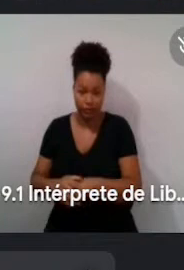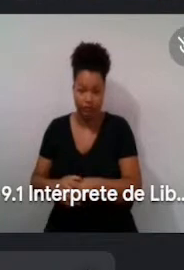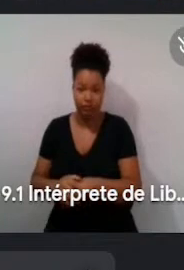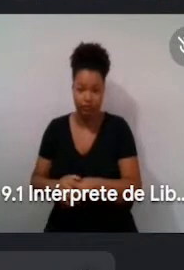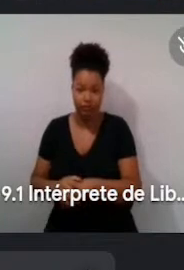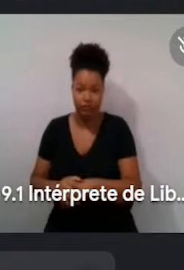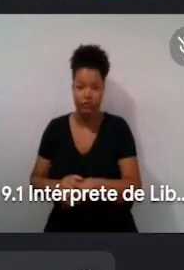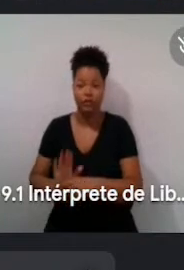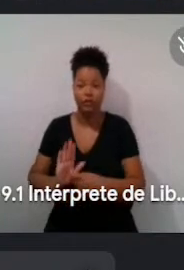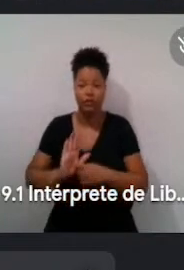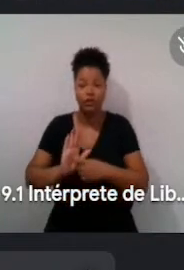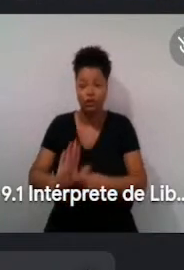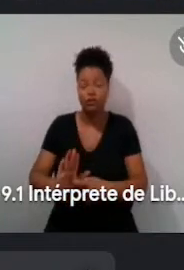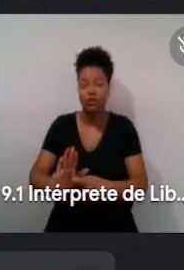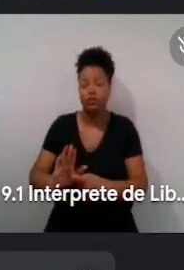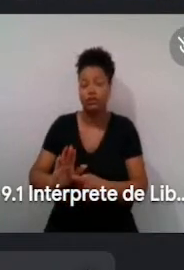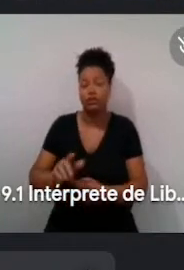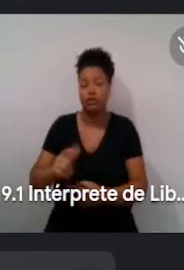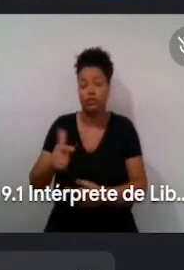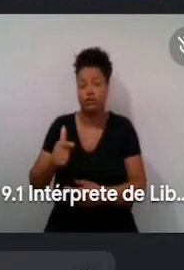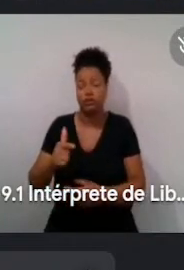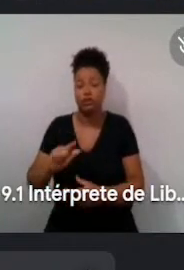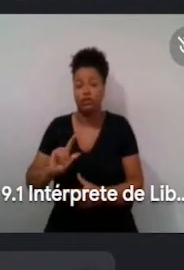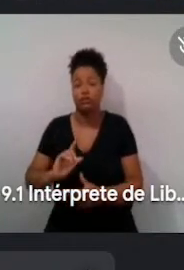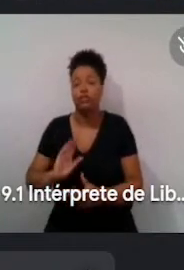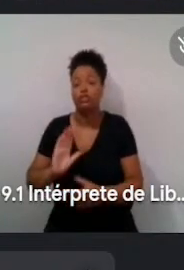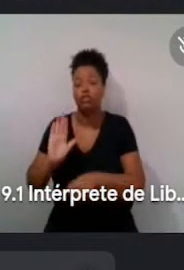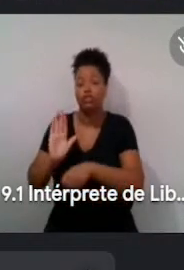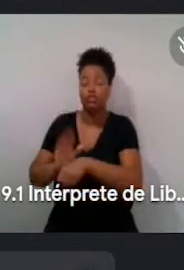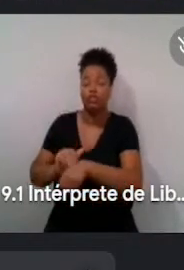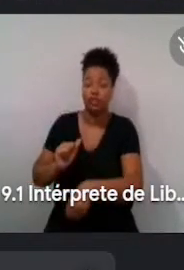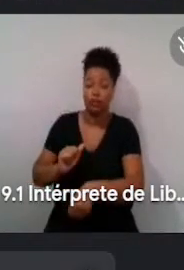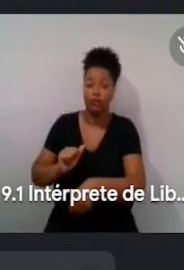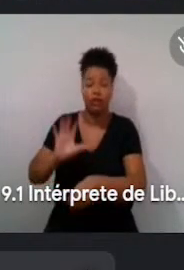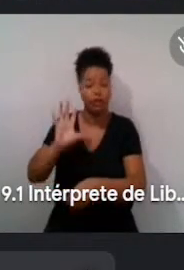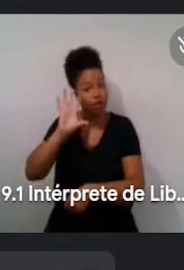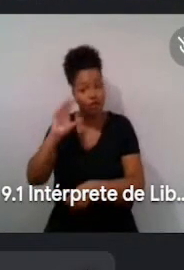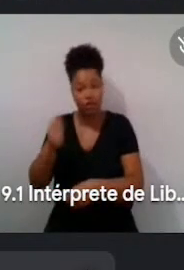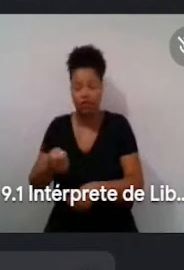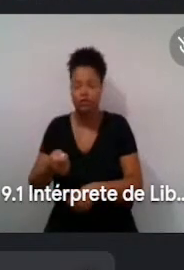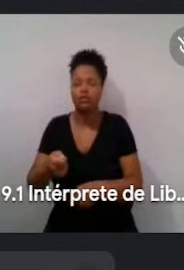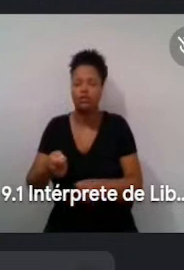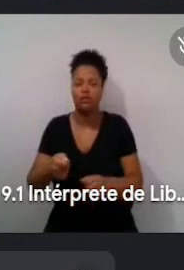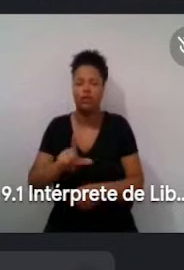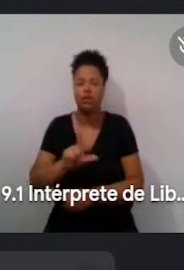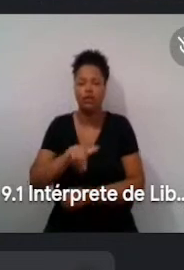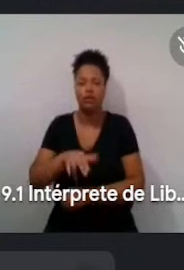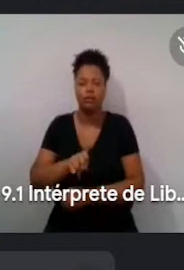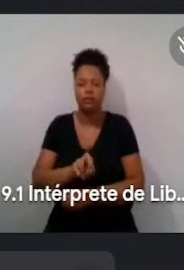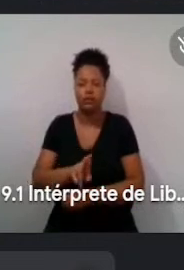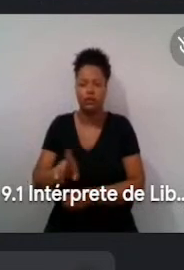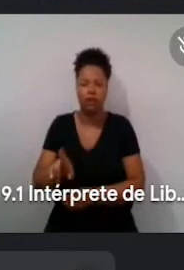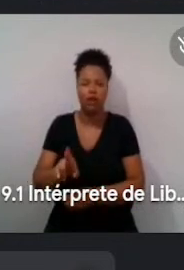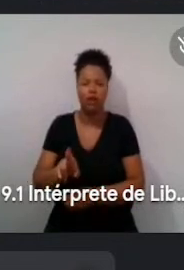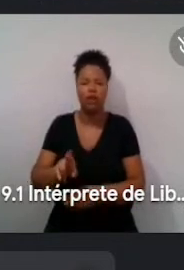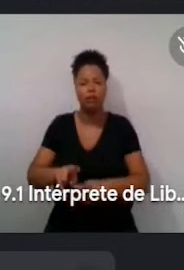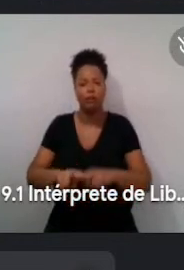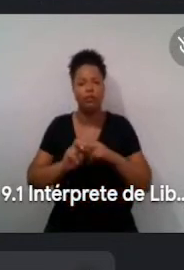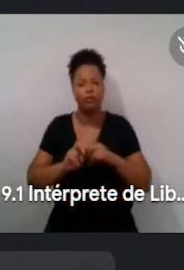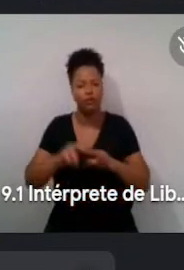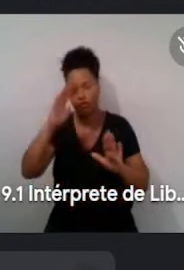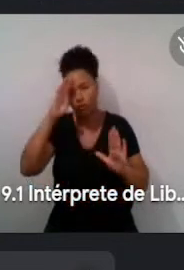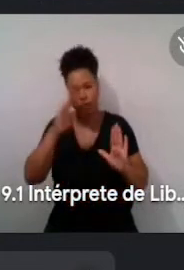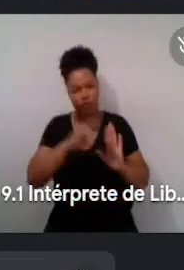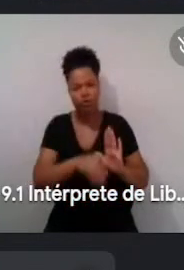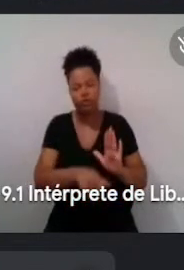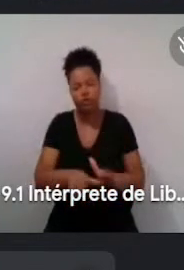sido intimada, então, da decisão liminar e, consequentemente, por isso que não havia dado cumprimento